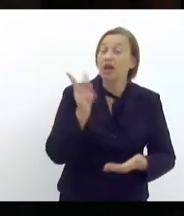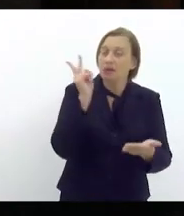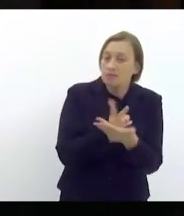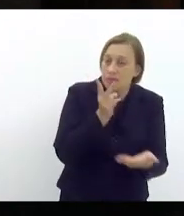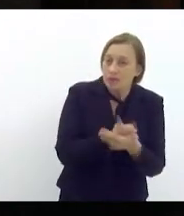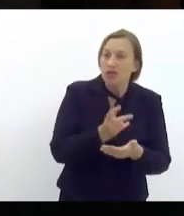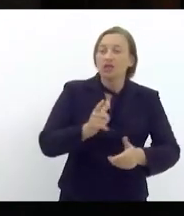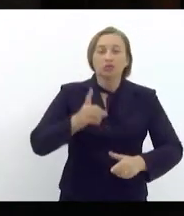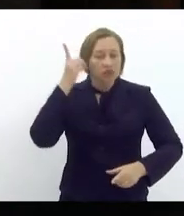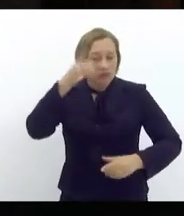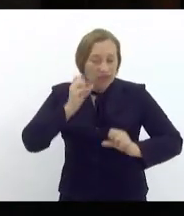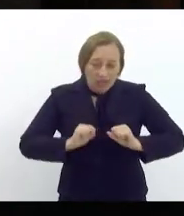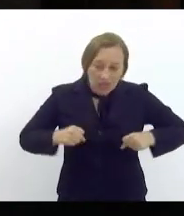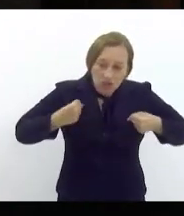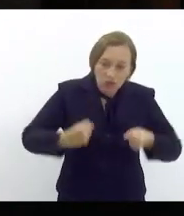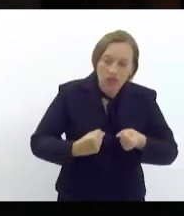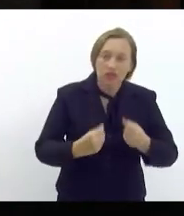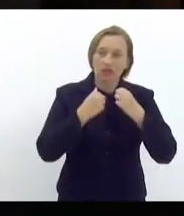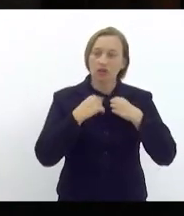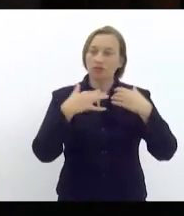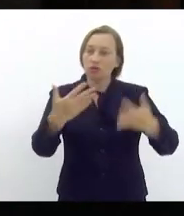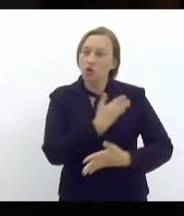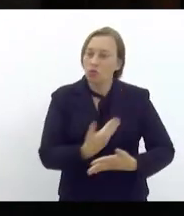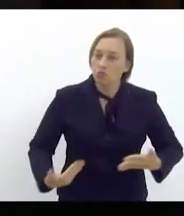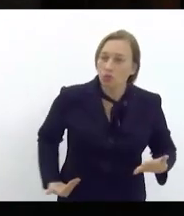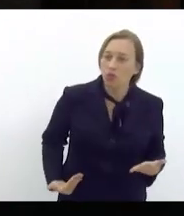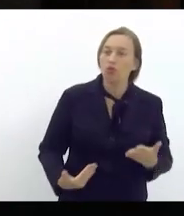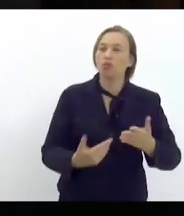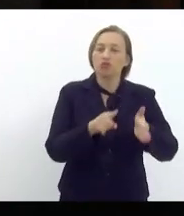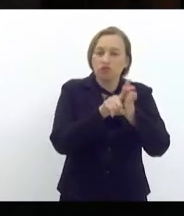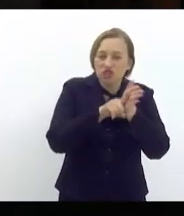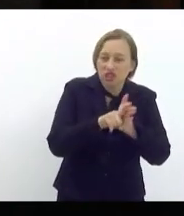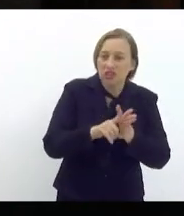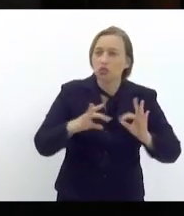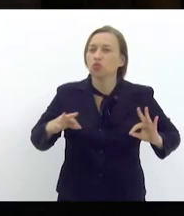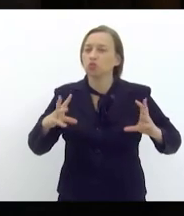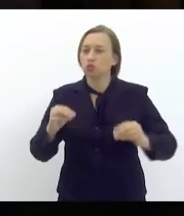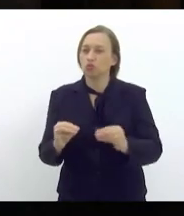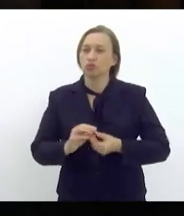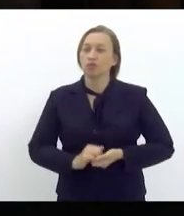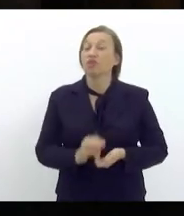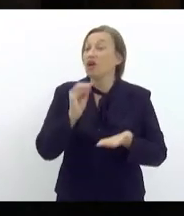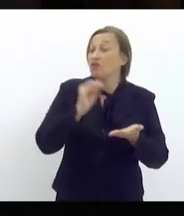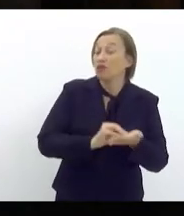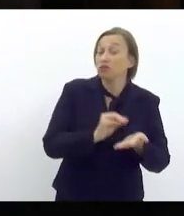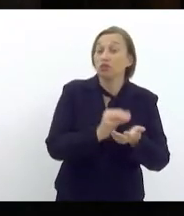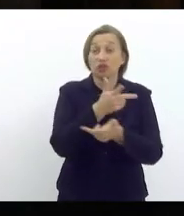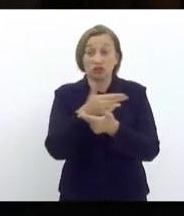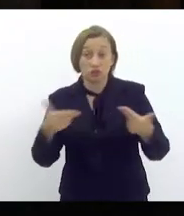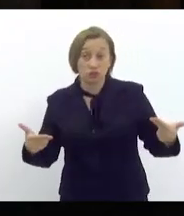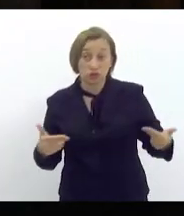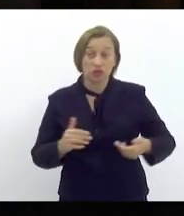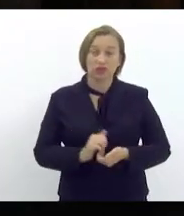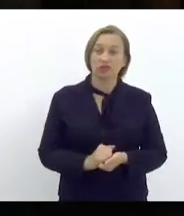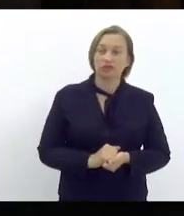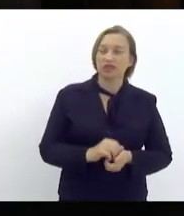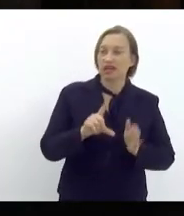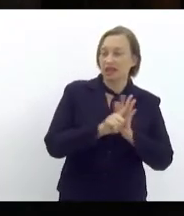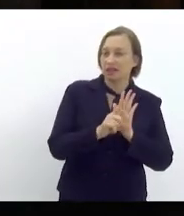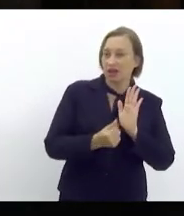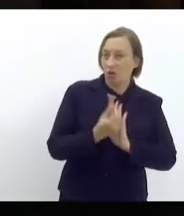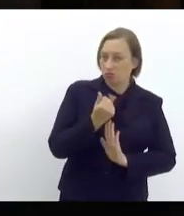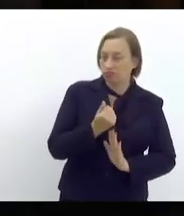esforçando com audiências públicas com ofícios com fiscalizações faltou muita coisa nessa LDO